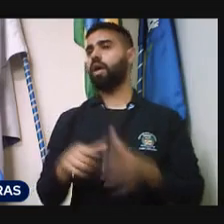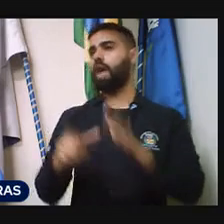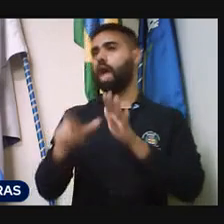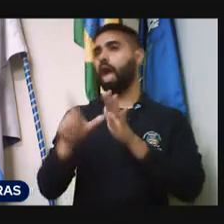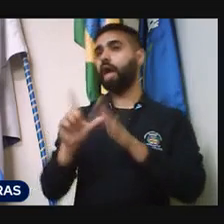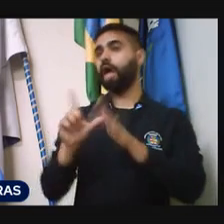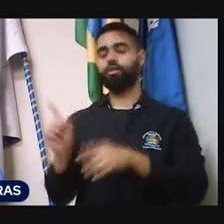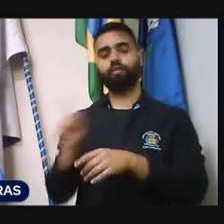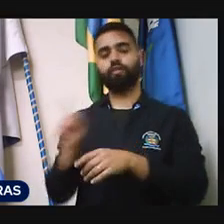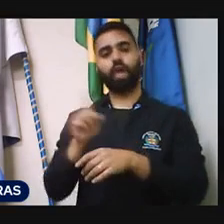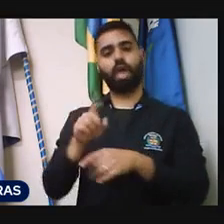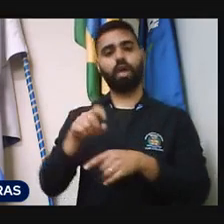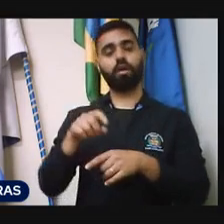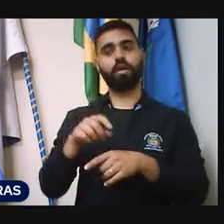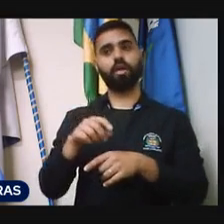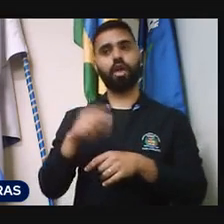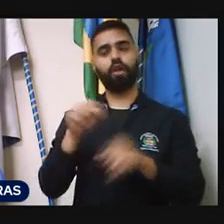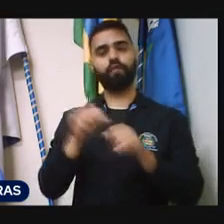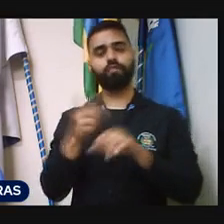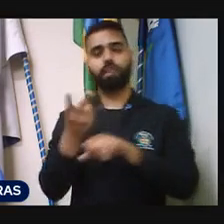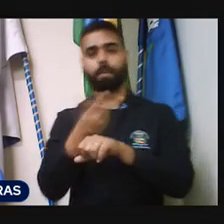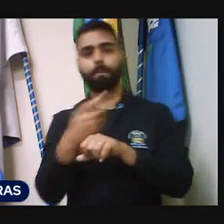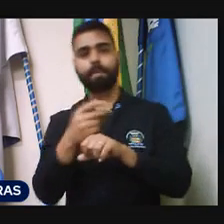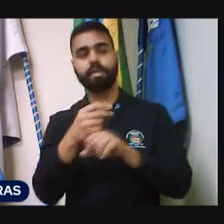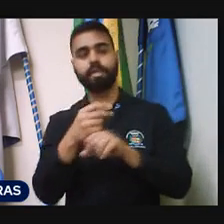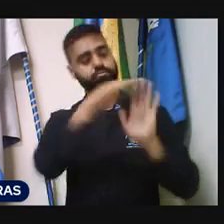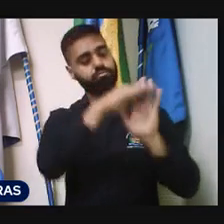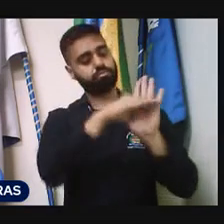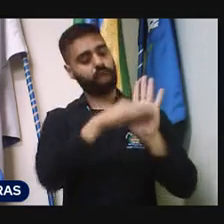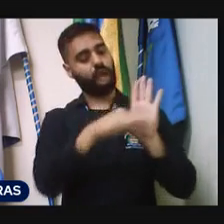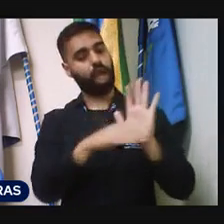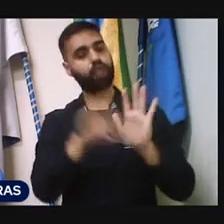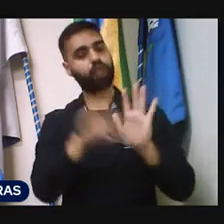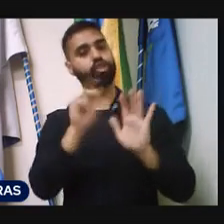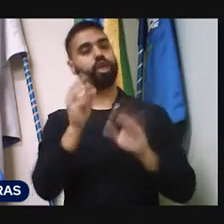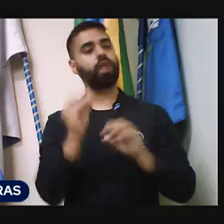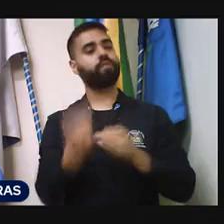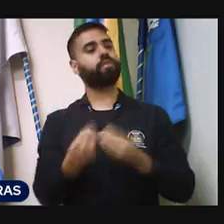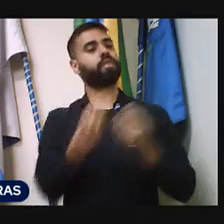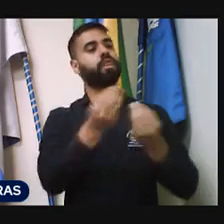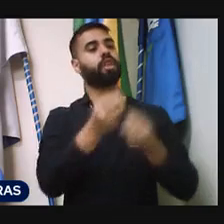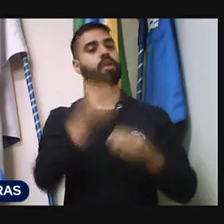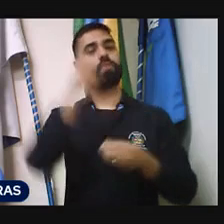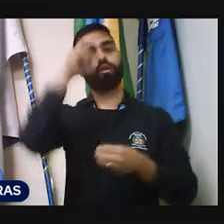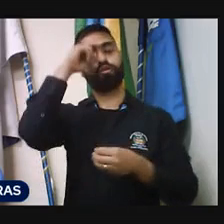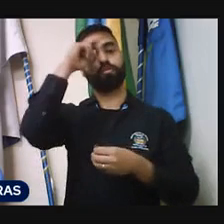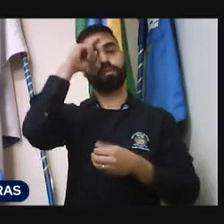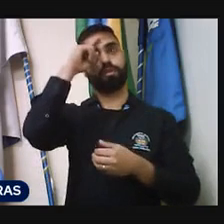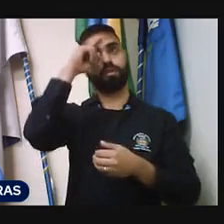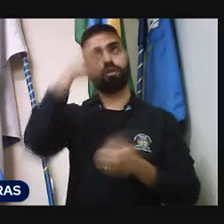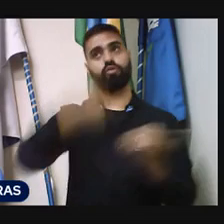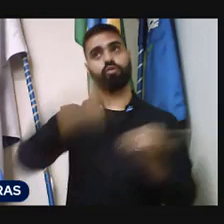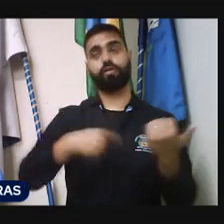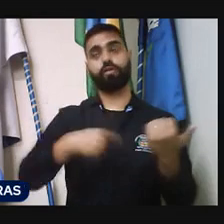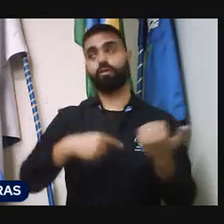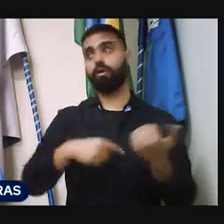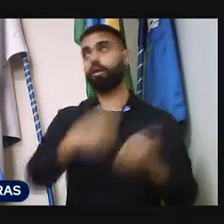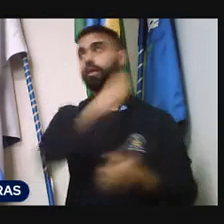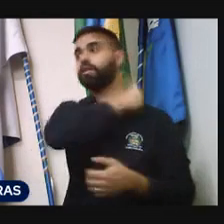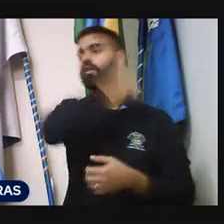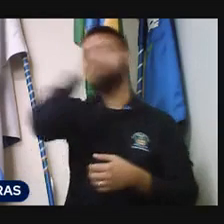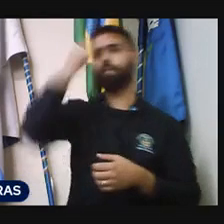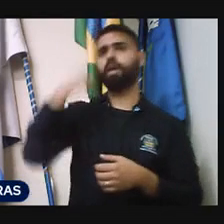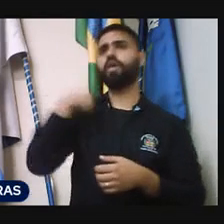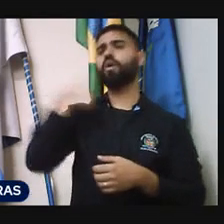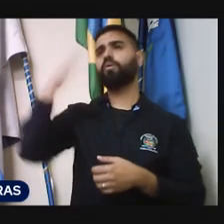do Zé passo foram feitos ao hospital Conservatória Hospital de Santa Isabel e eu sabia